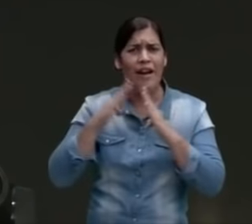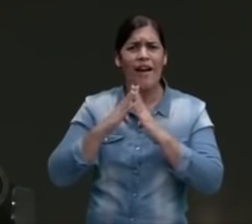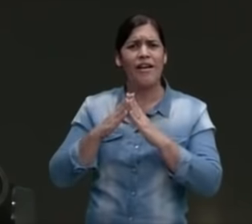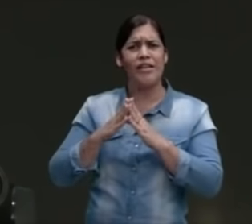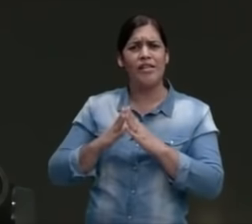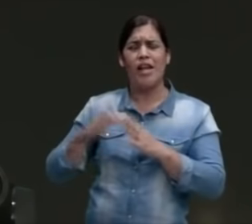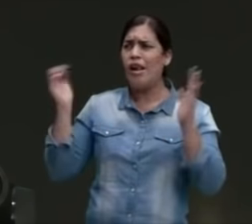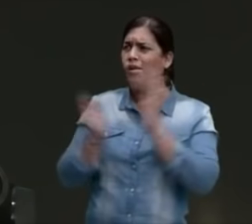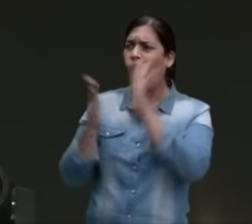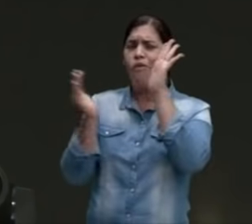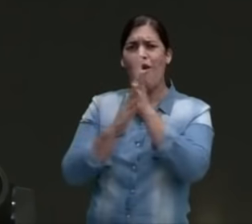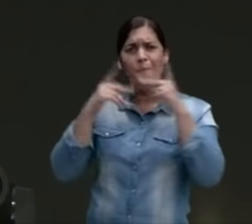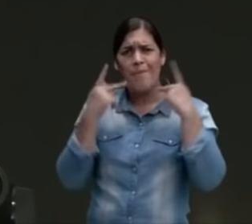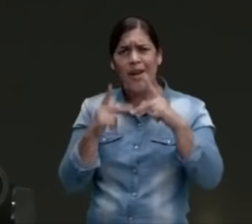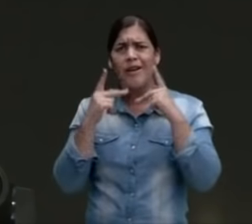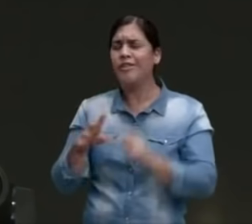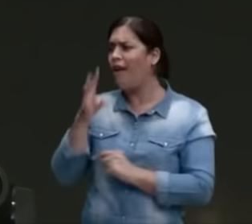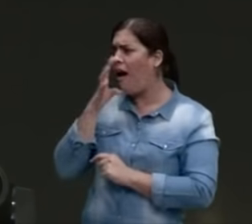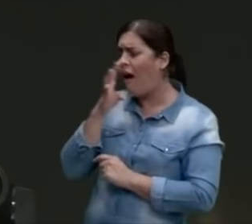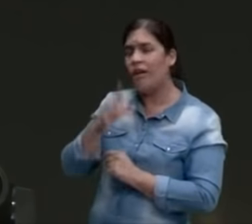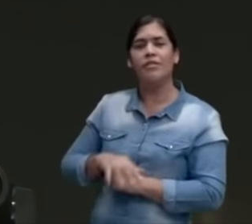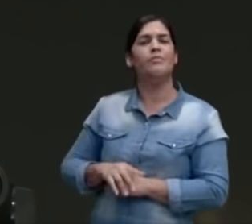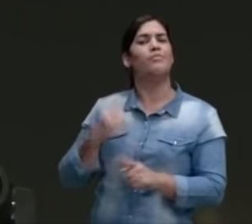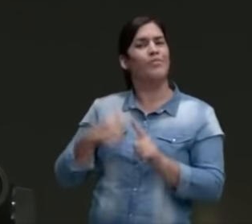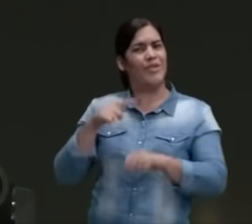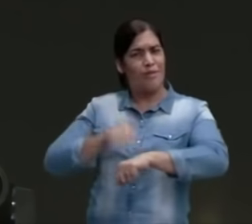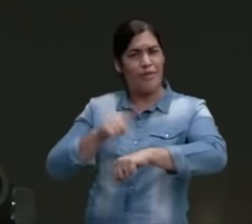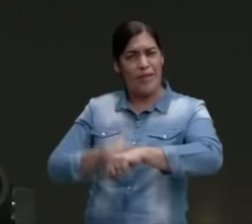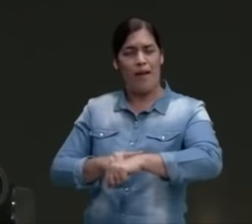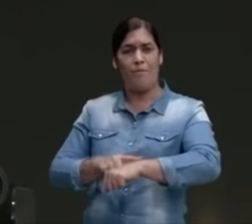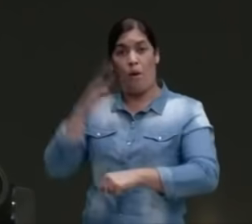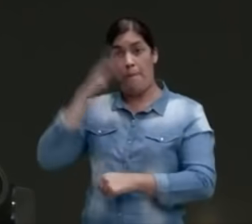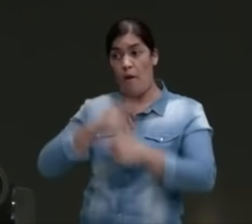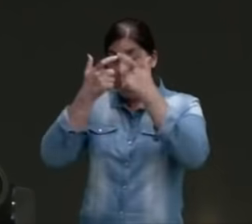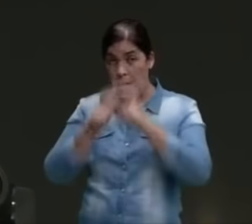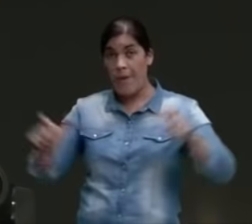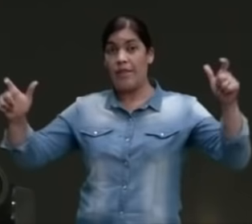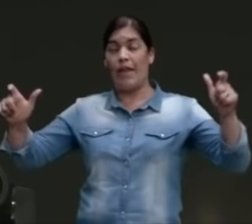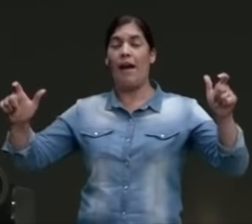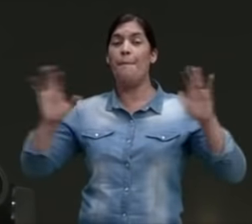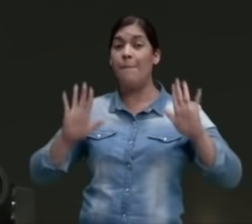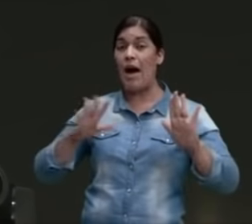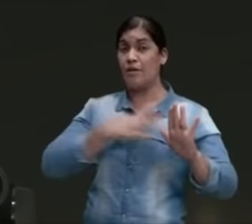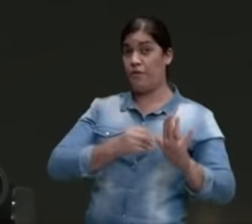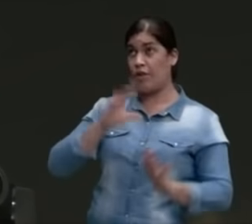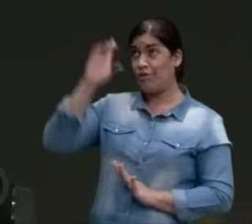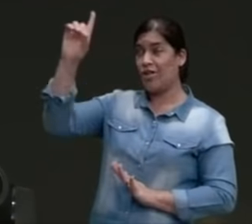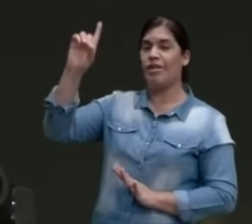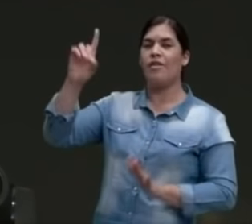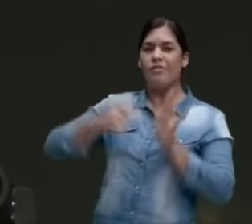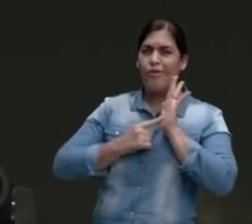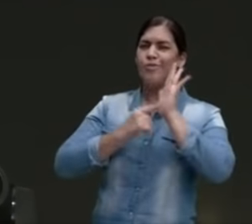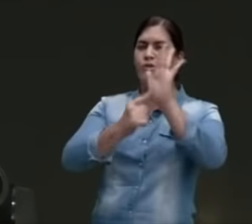louvores, pregações, porque esse tempo vai ser um tempo onde o mal vai crescer, mas os filhos de Deus também vão se